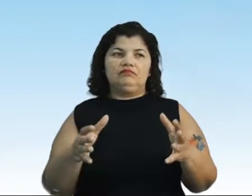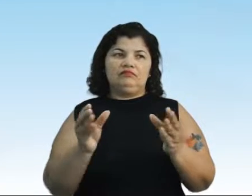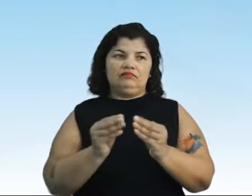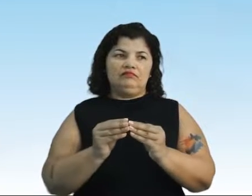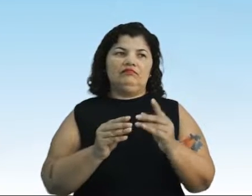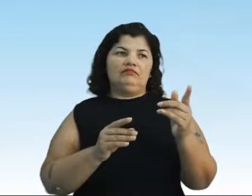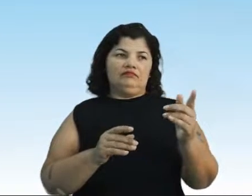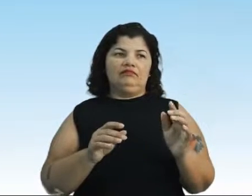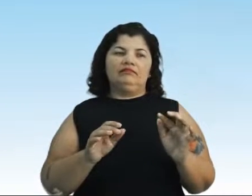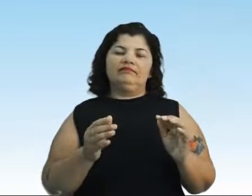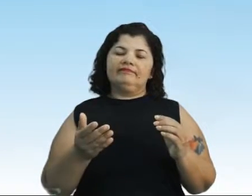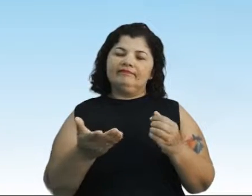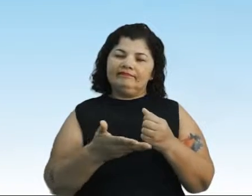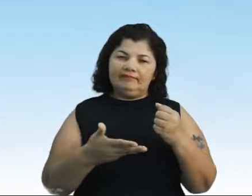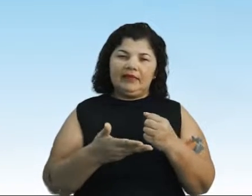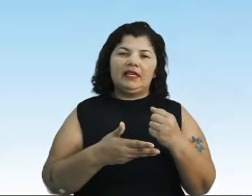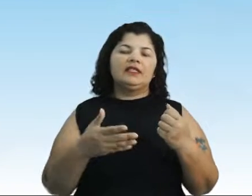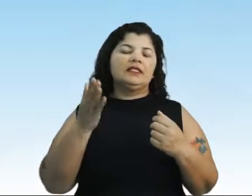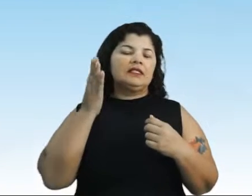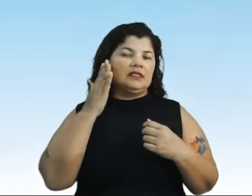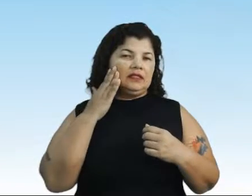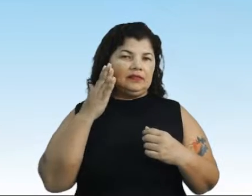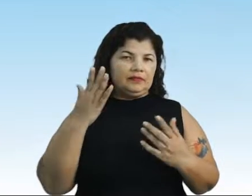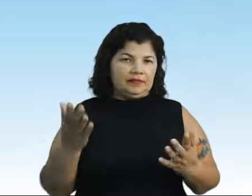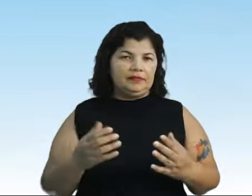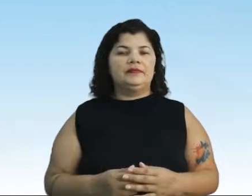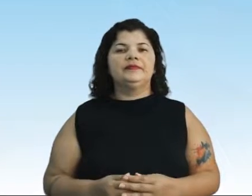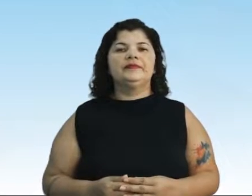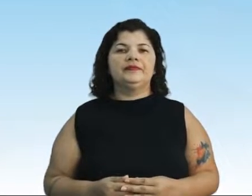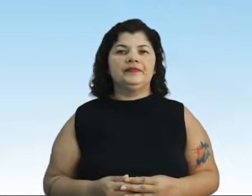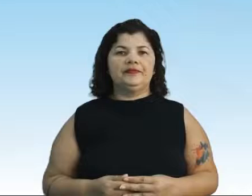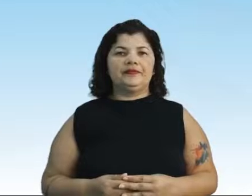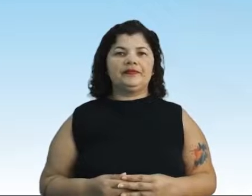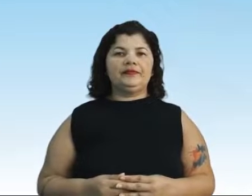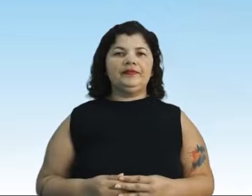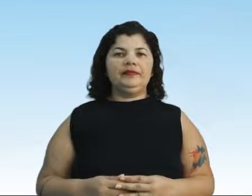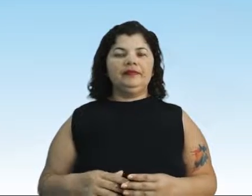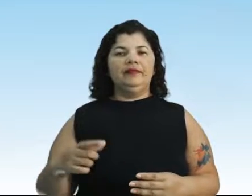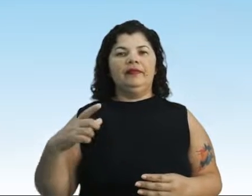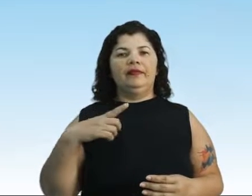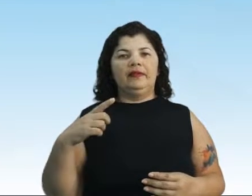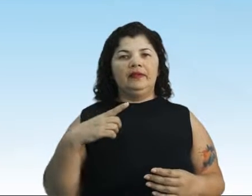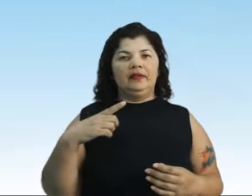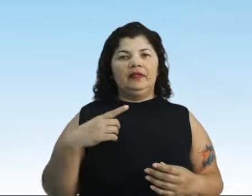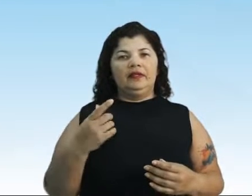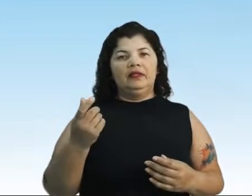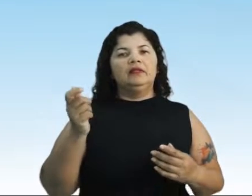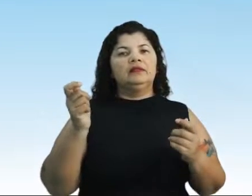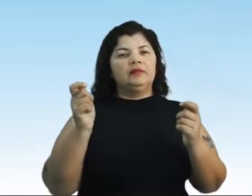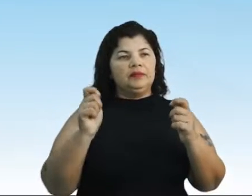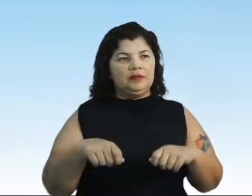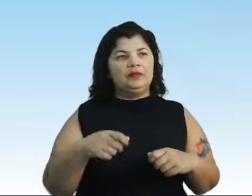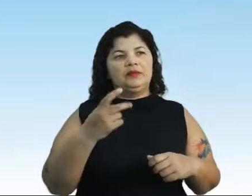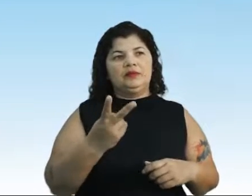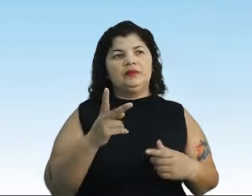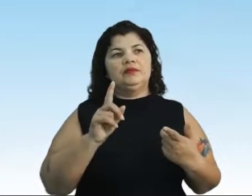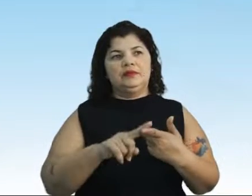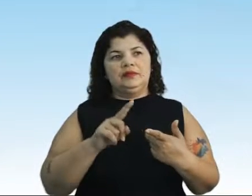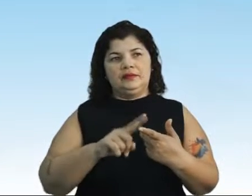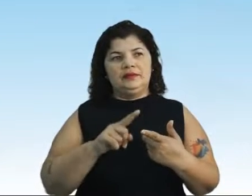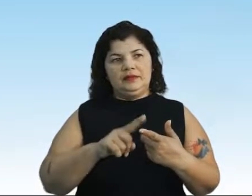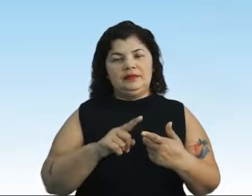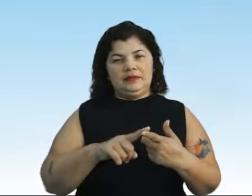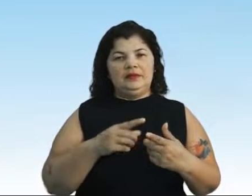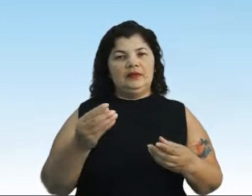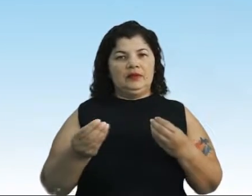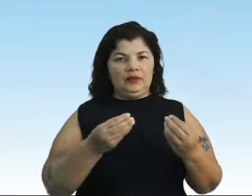mais básica para a gente entender. Dentro disso, a gente vai ver as duas possibilidades desse verbo